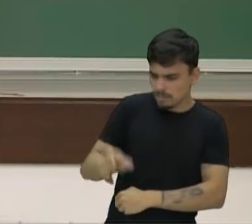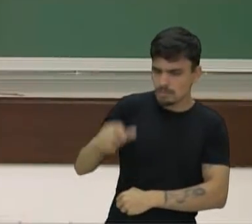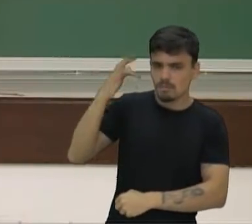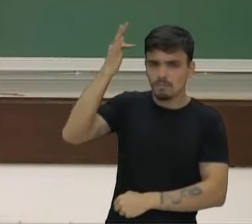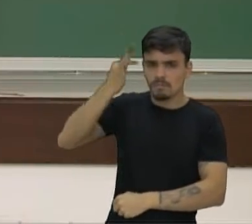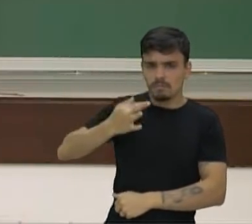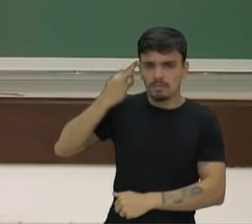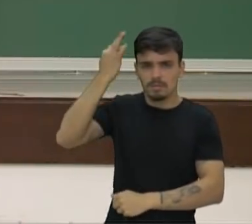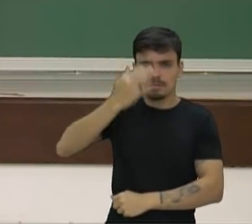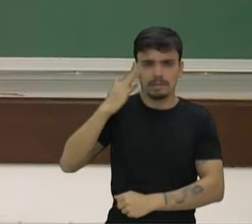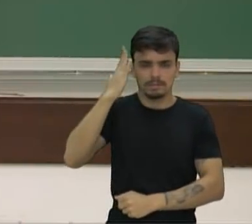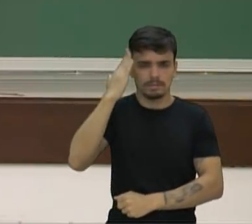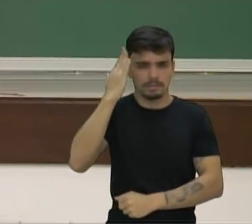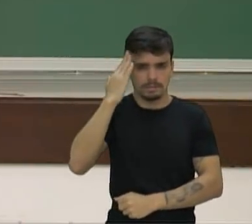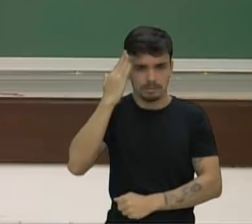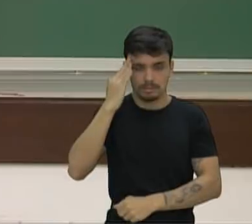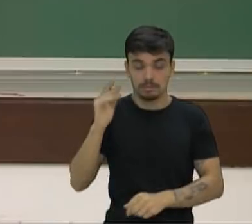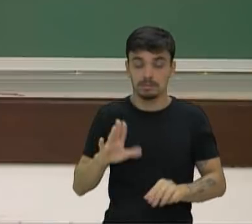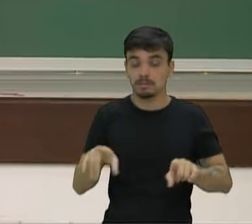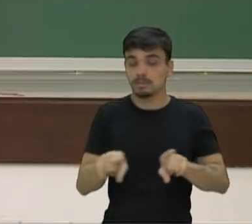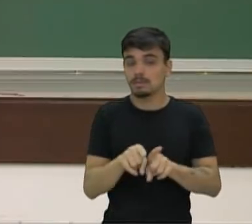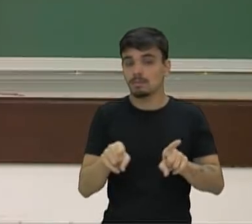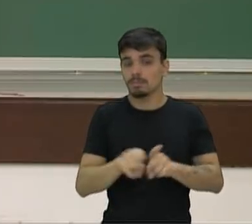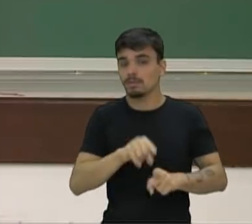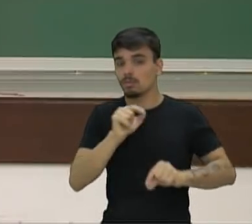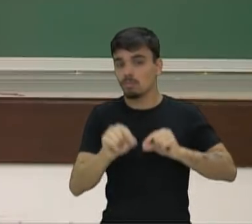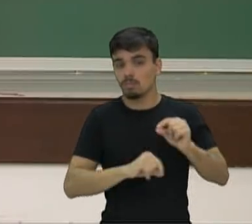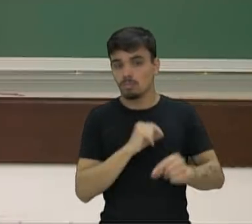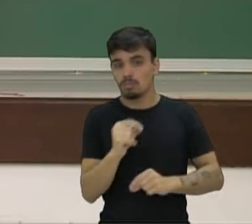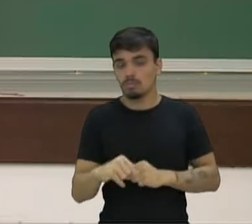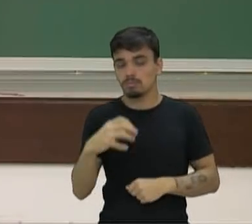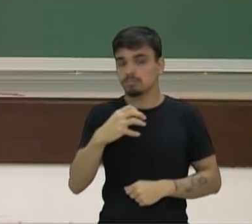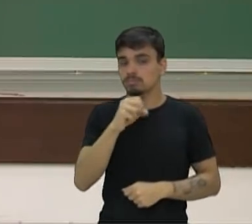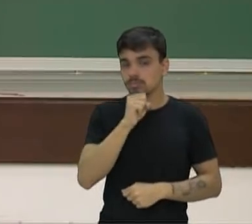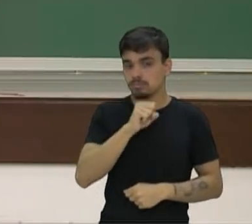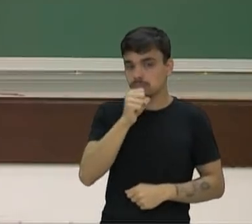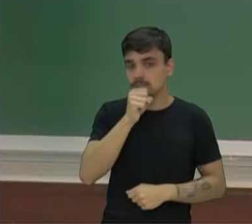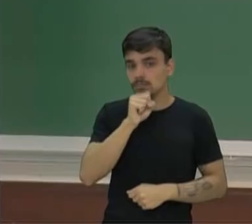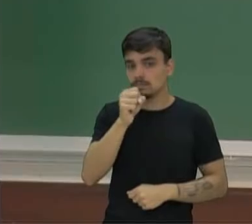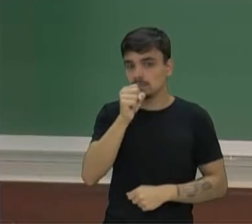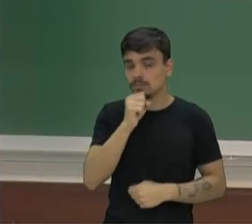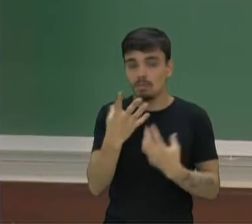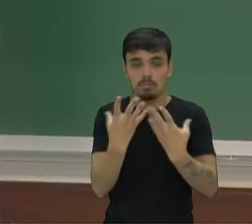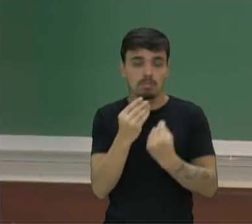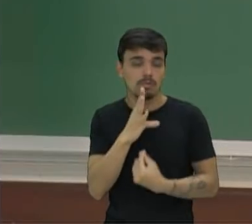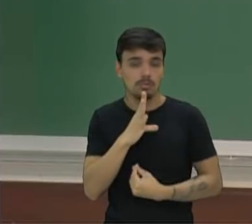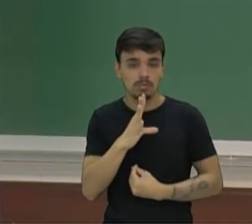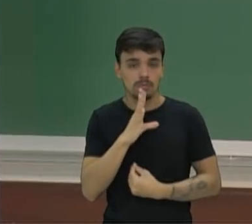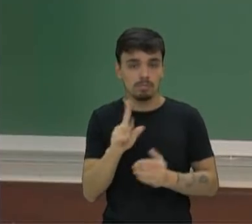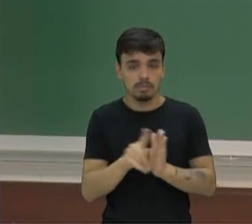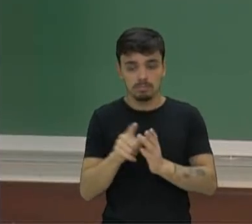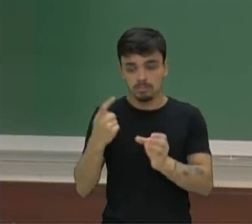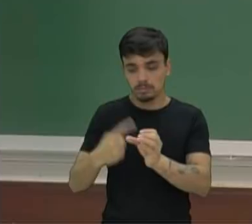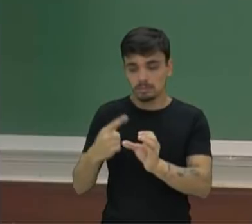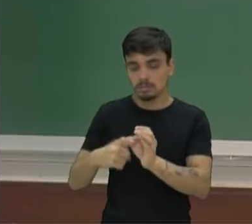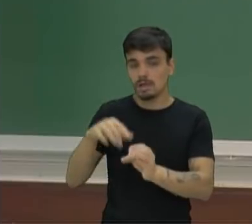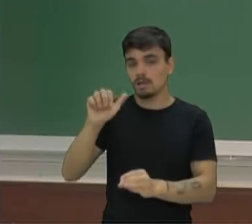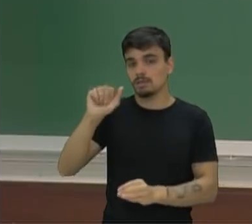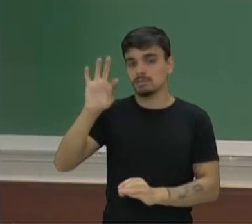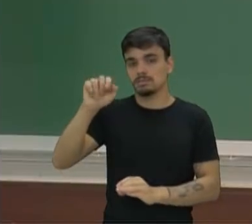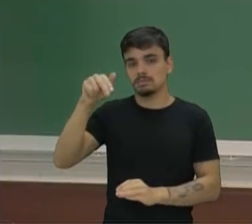pessoas sábias da cidade de Atenas, inclusive um senhor muito conhecido na cidade de Atenas,